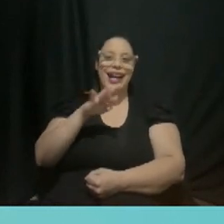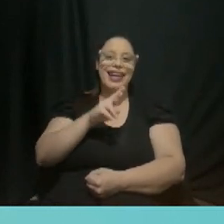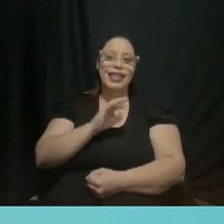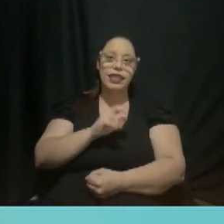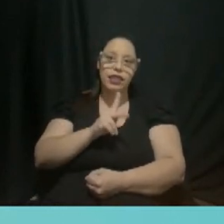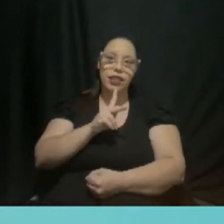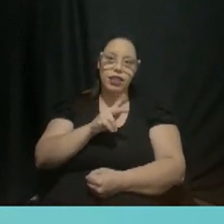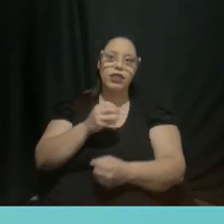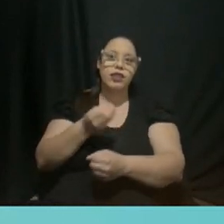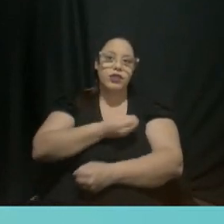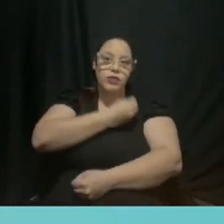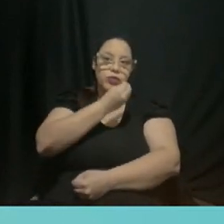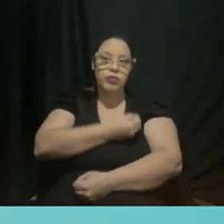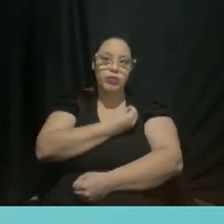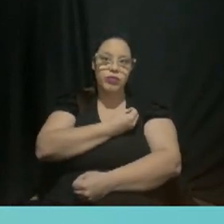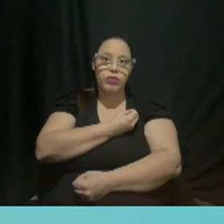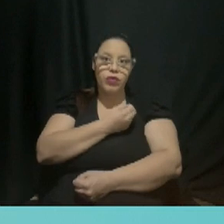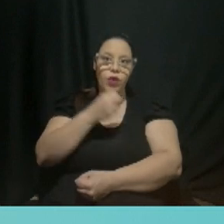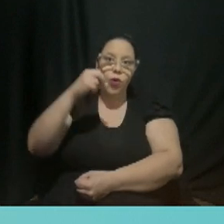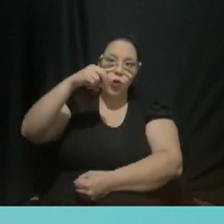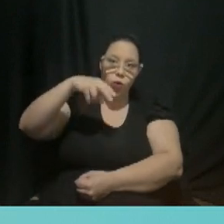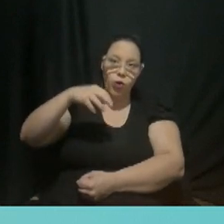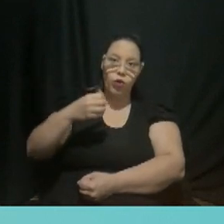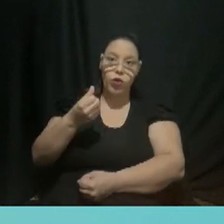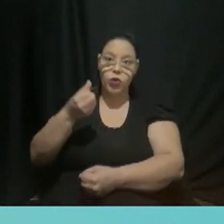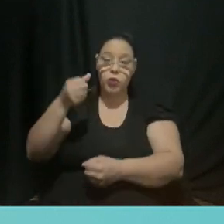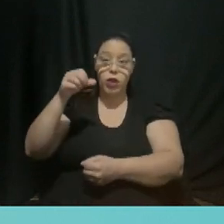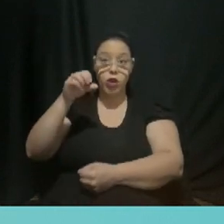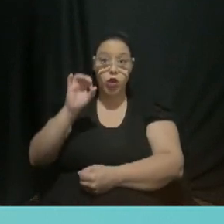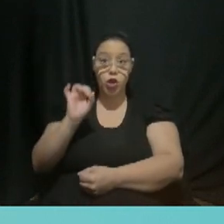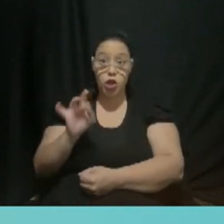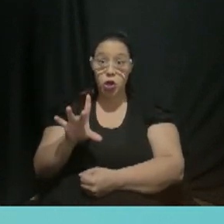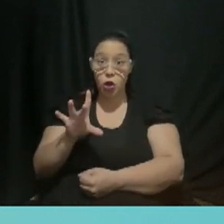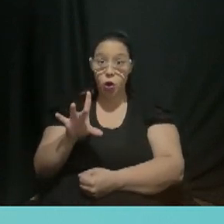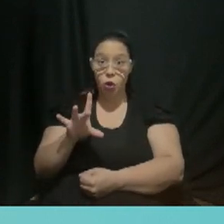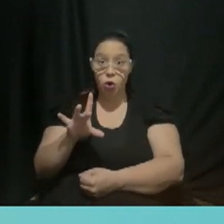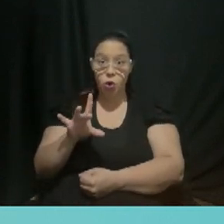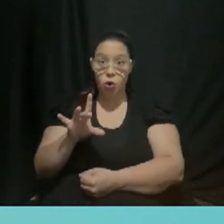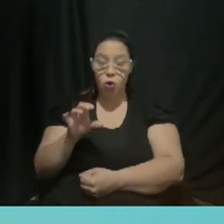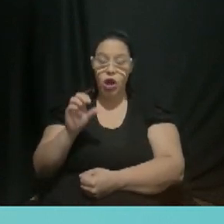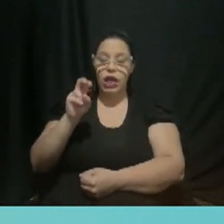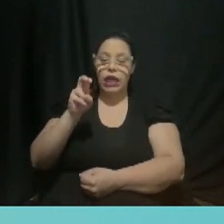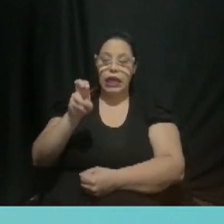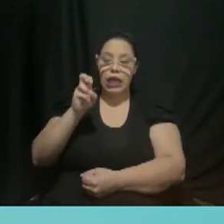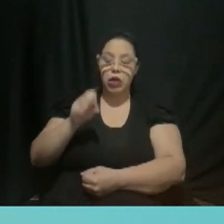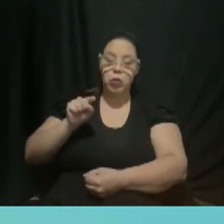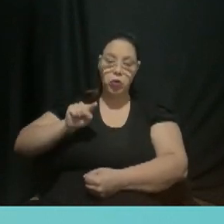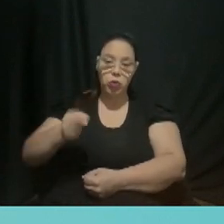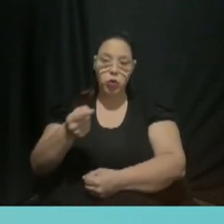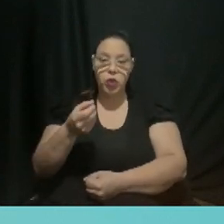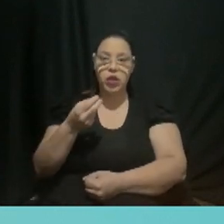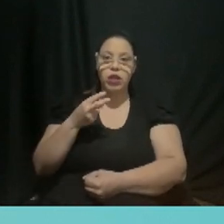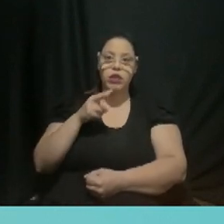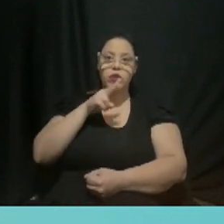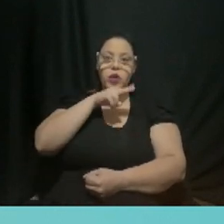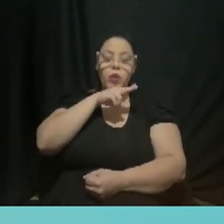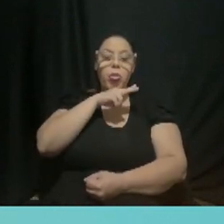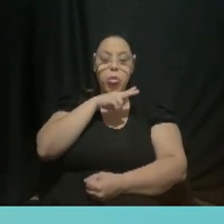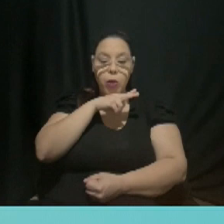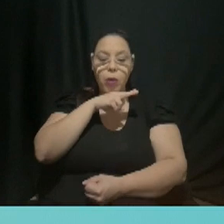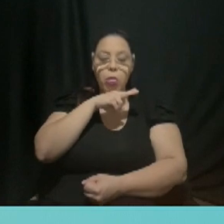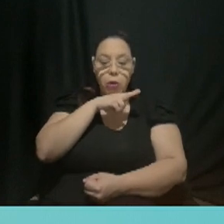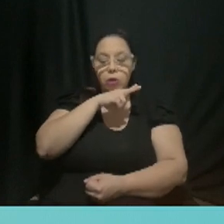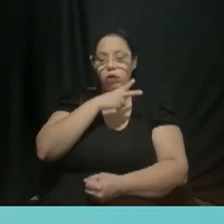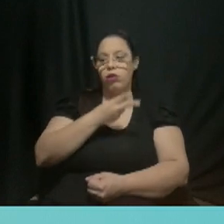foram ejetados de uma só vez cerca de 5,2 gramas de veneno, quantidade suficiente para